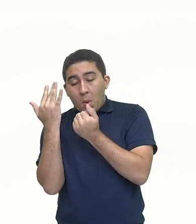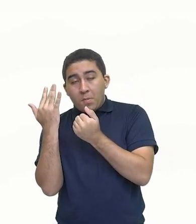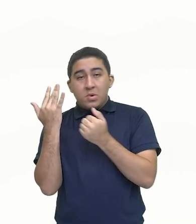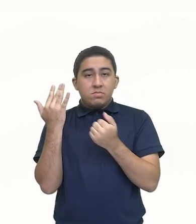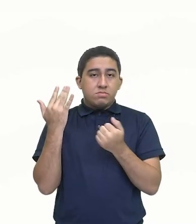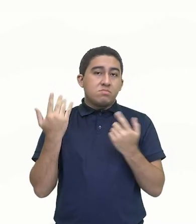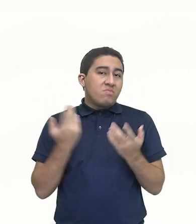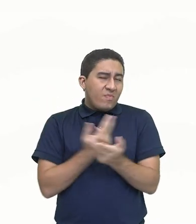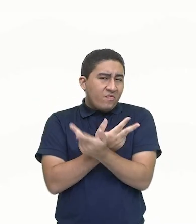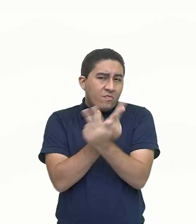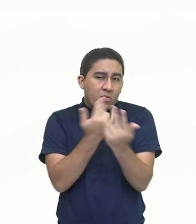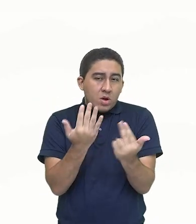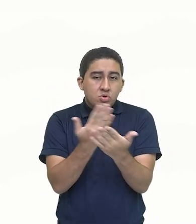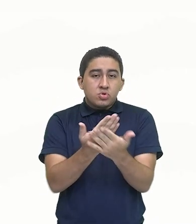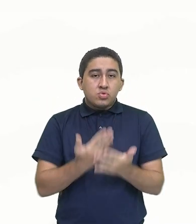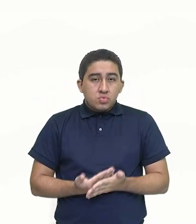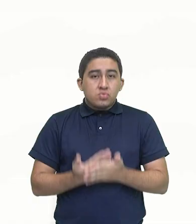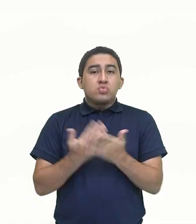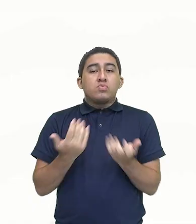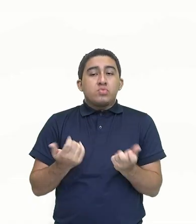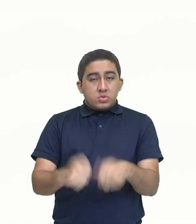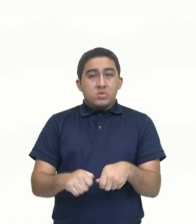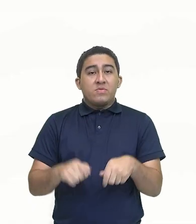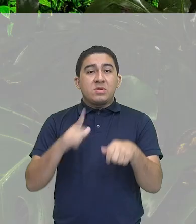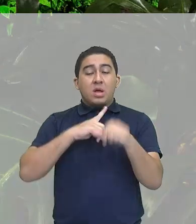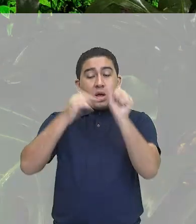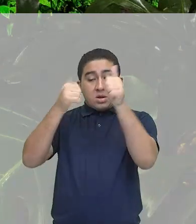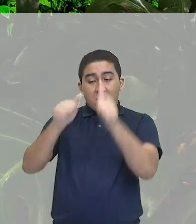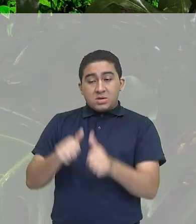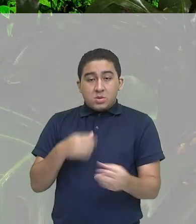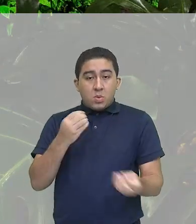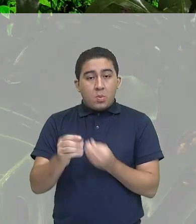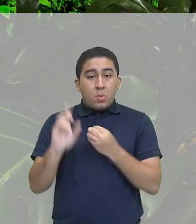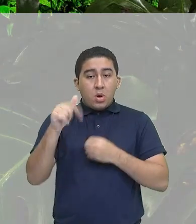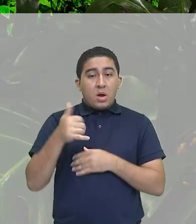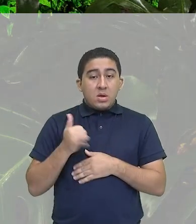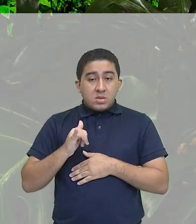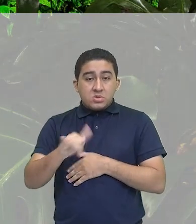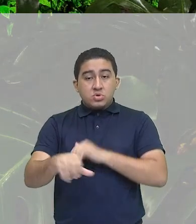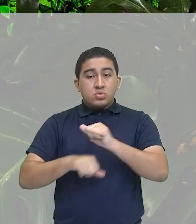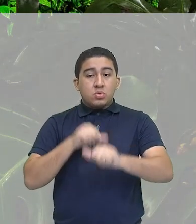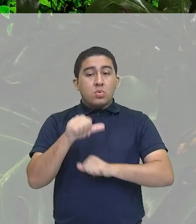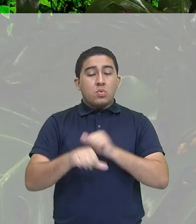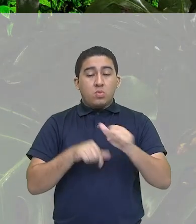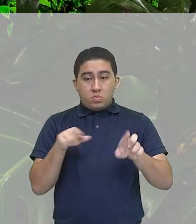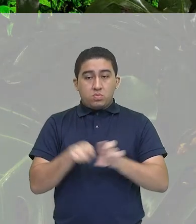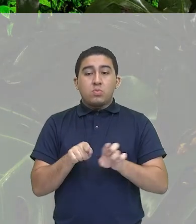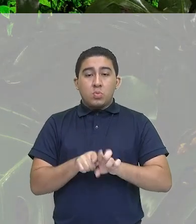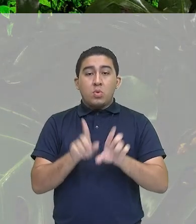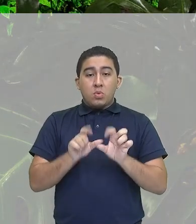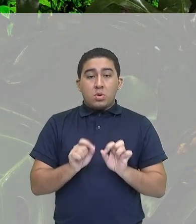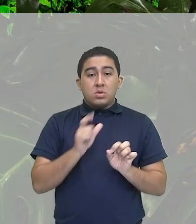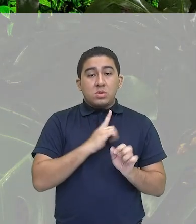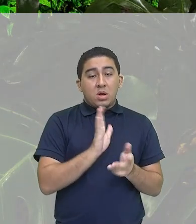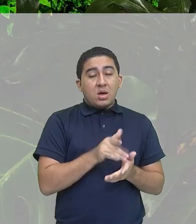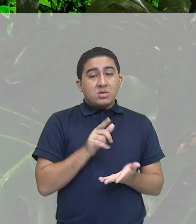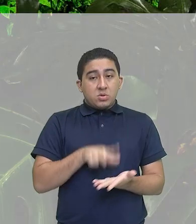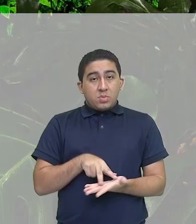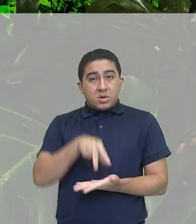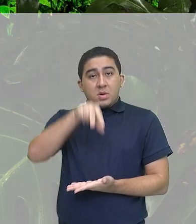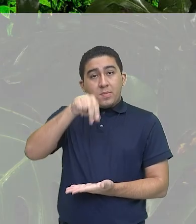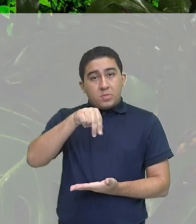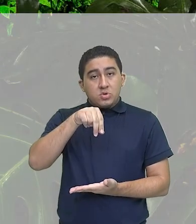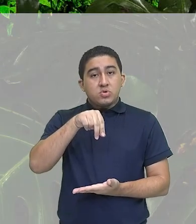para poder fazer essa análise da transferência do fluxo de matéria e energia entre essas pirâmides